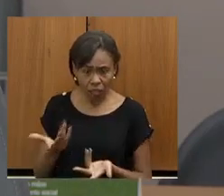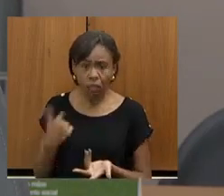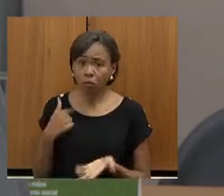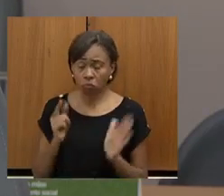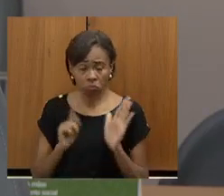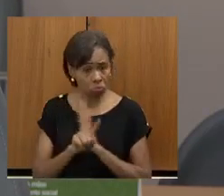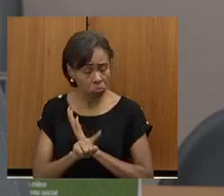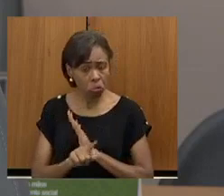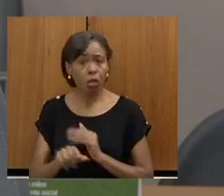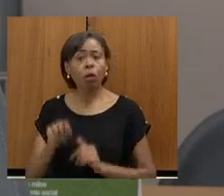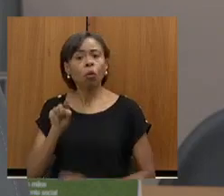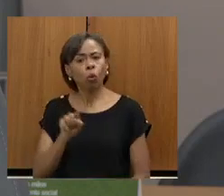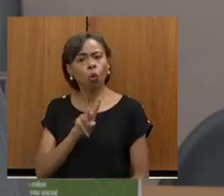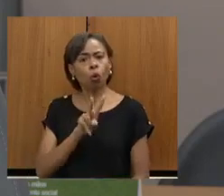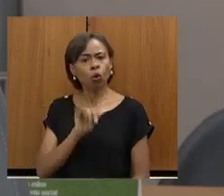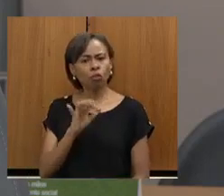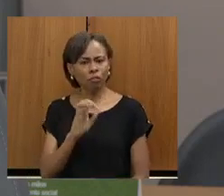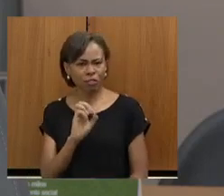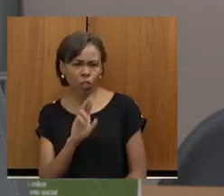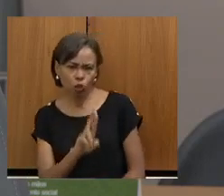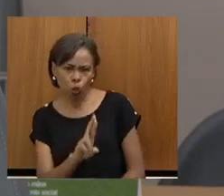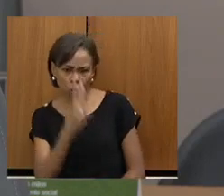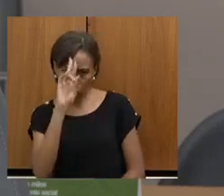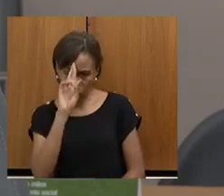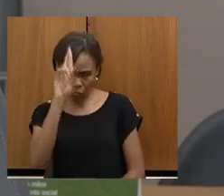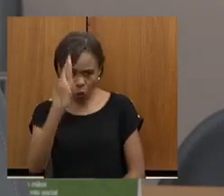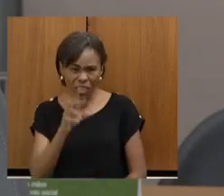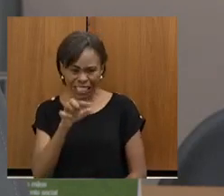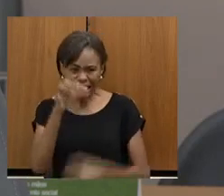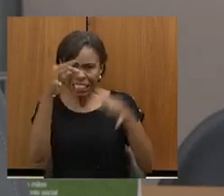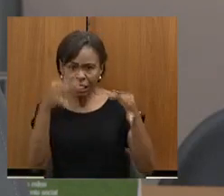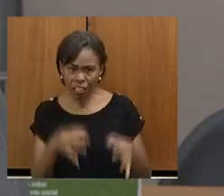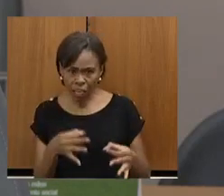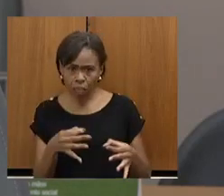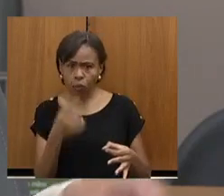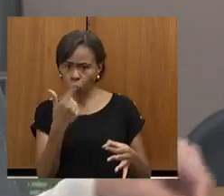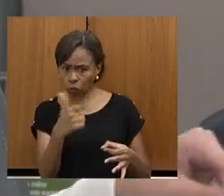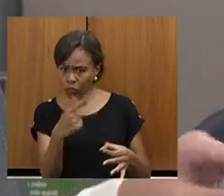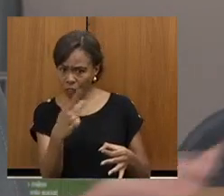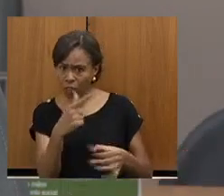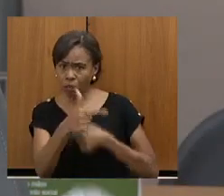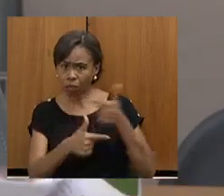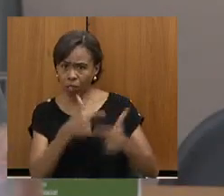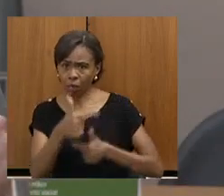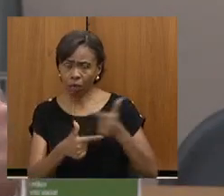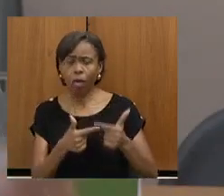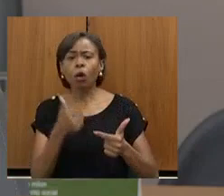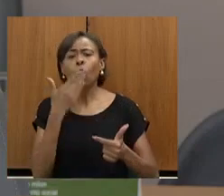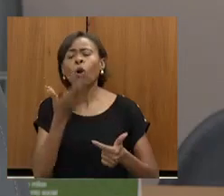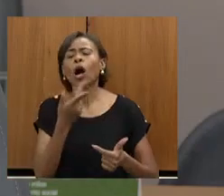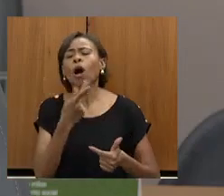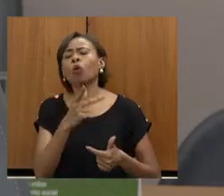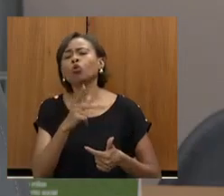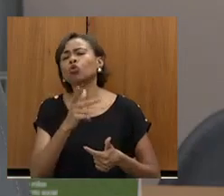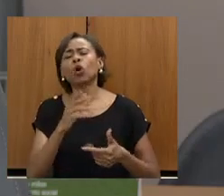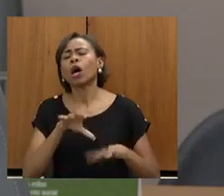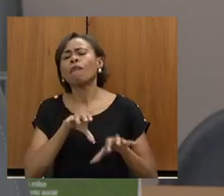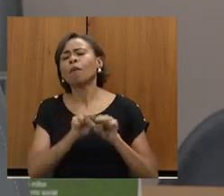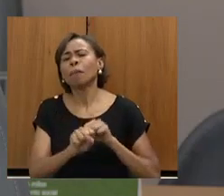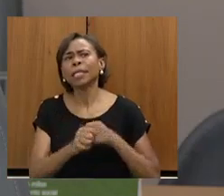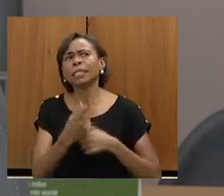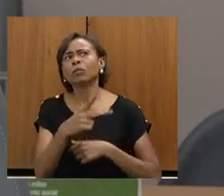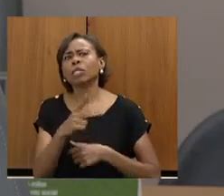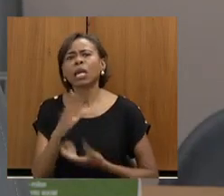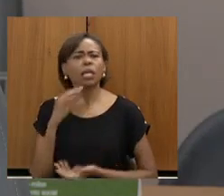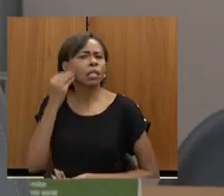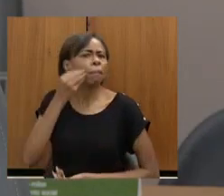Agiu o Vitor de forma correta no exercício de suas funções? Qual a formação do Vitor? Qual a experiência